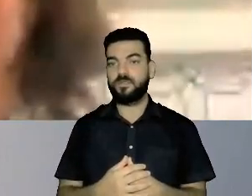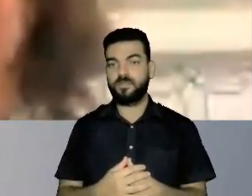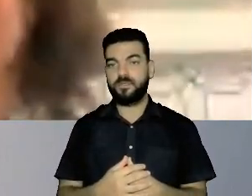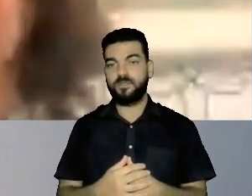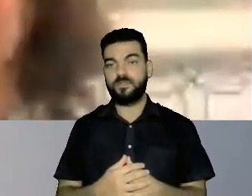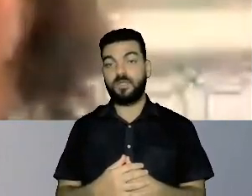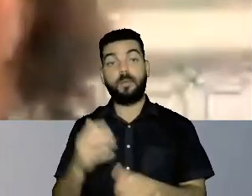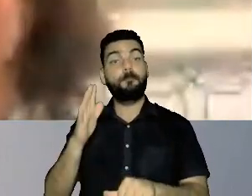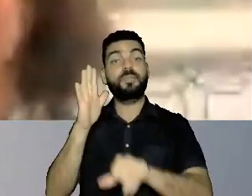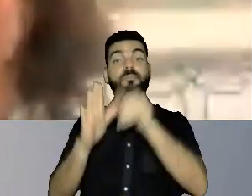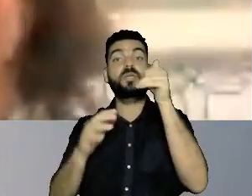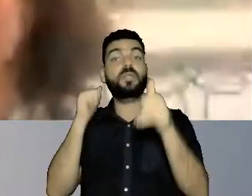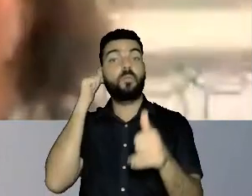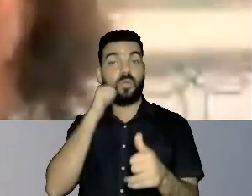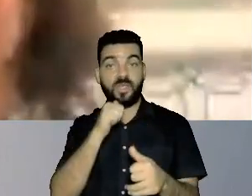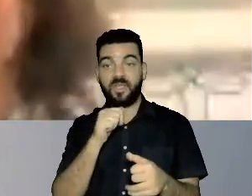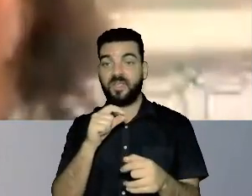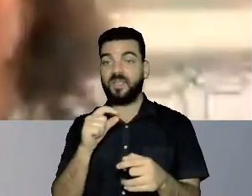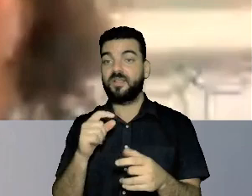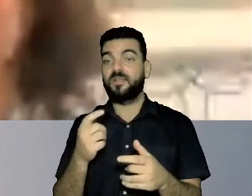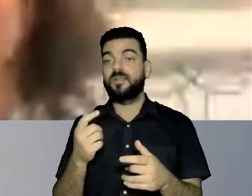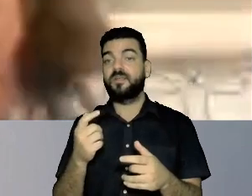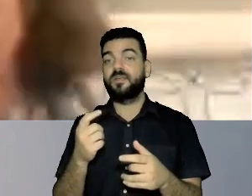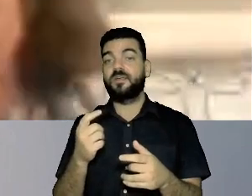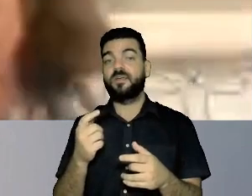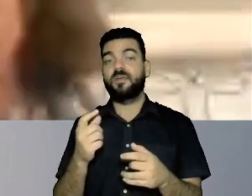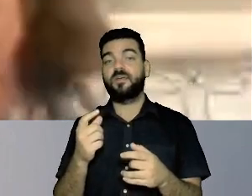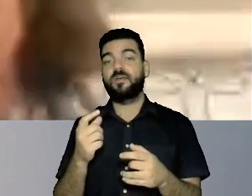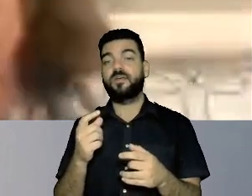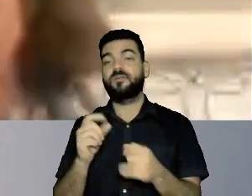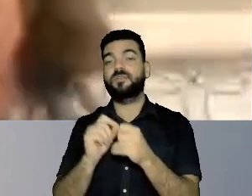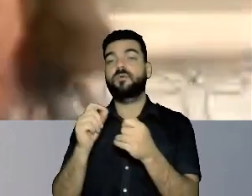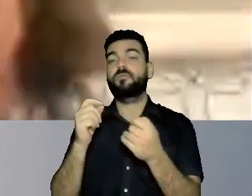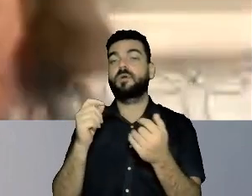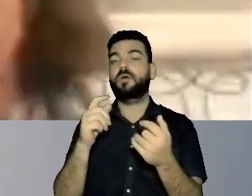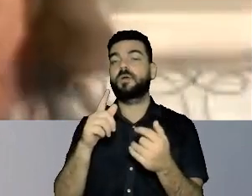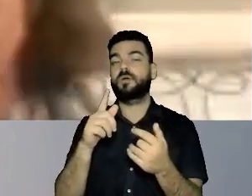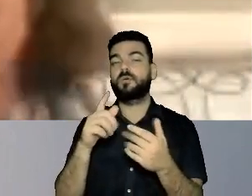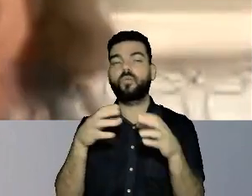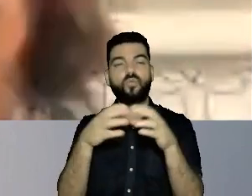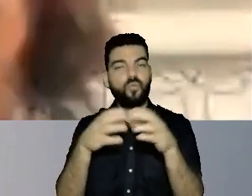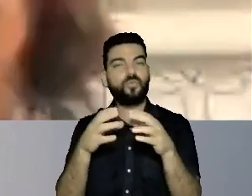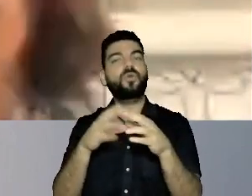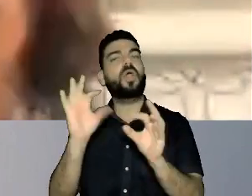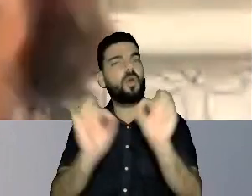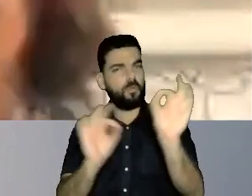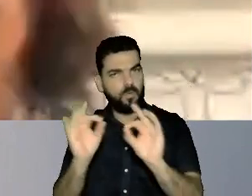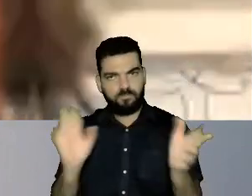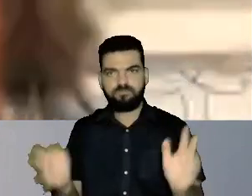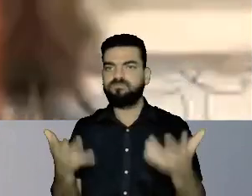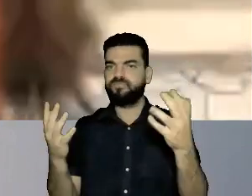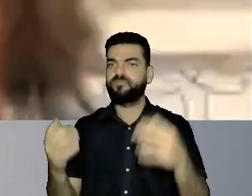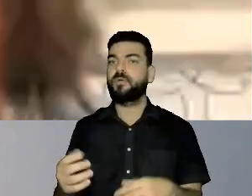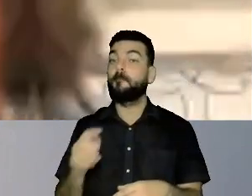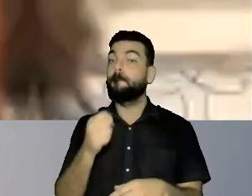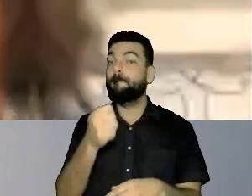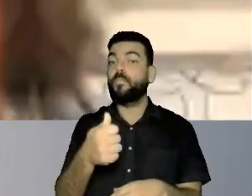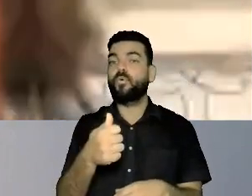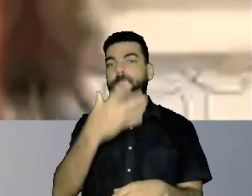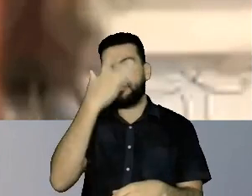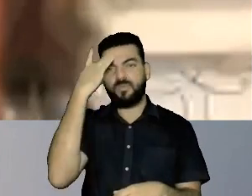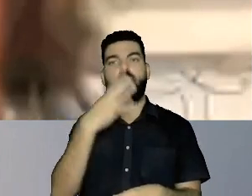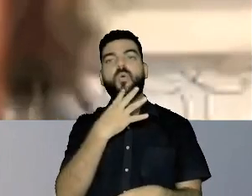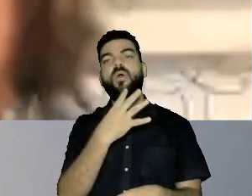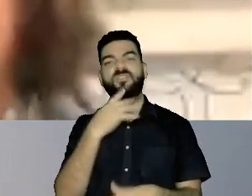barroco holandês, que ela é contemporânea de Frans Hals, e foi a primeira mulher a fazer parte da Guilda de São Lucas,